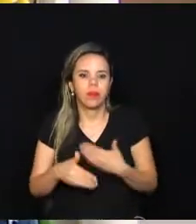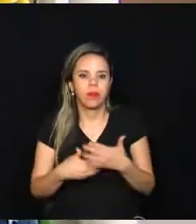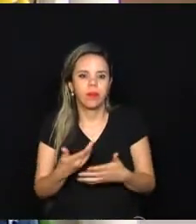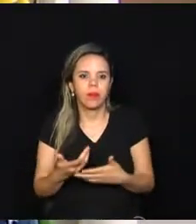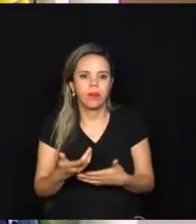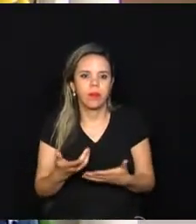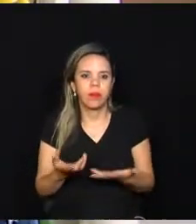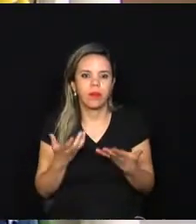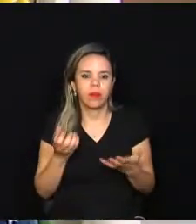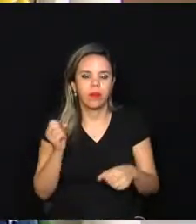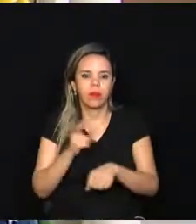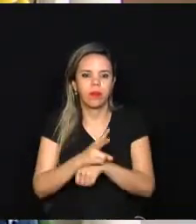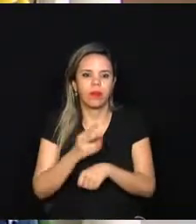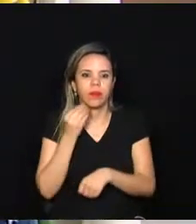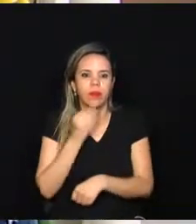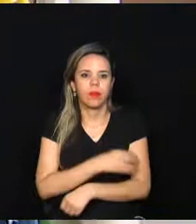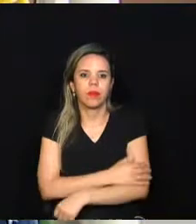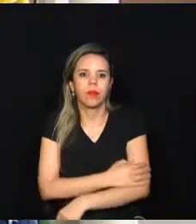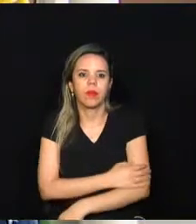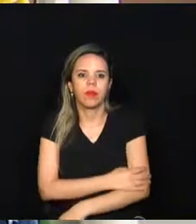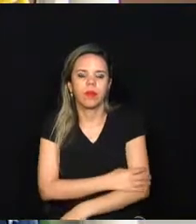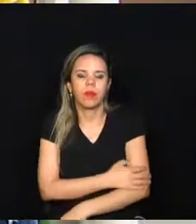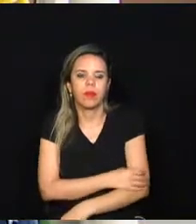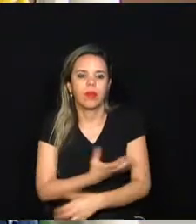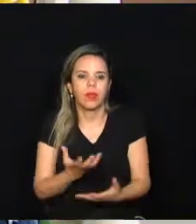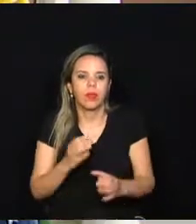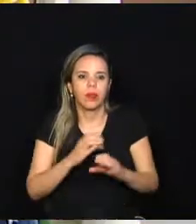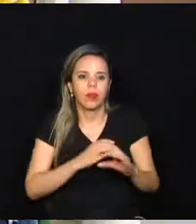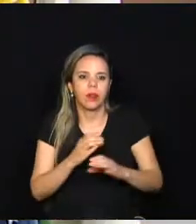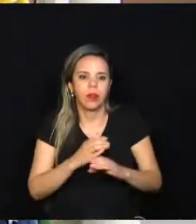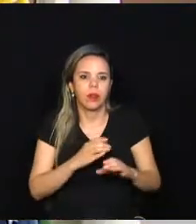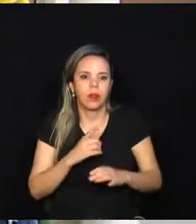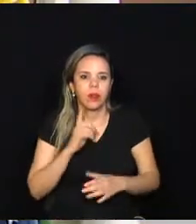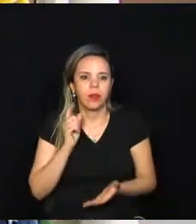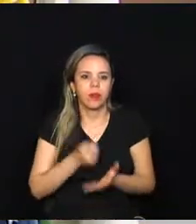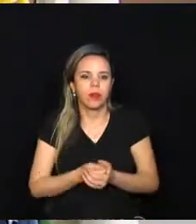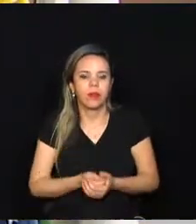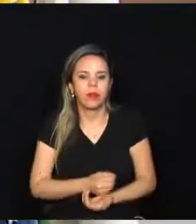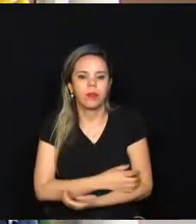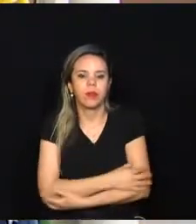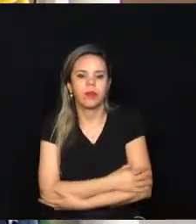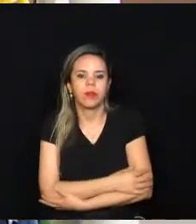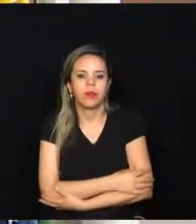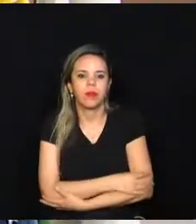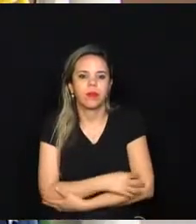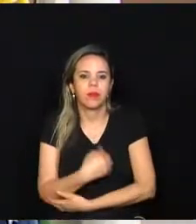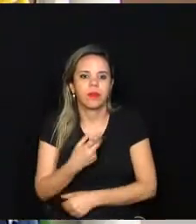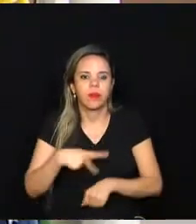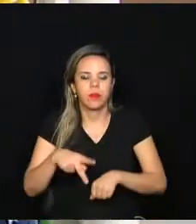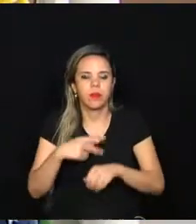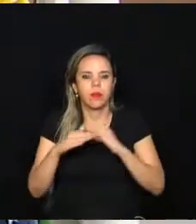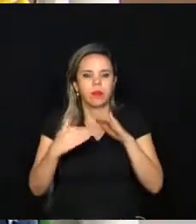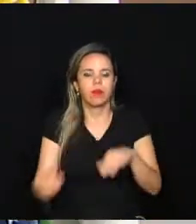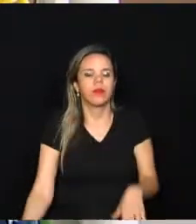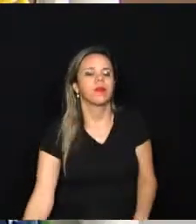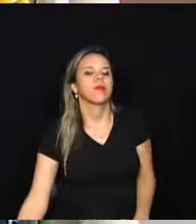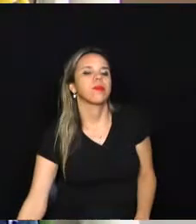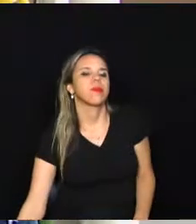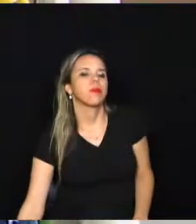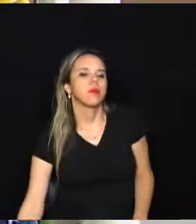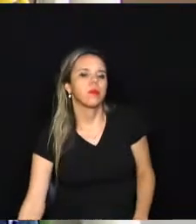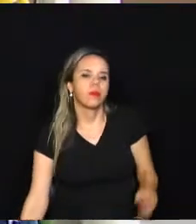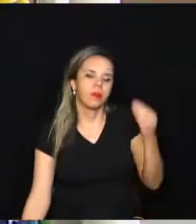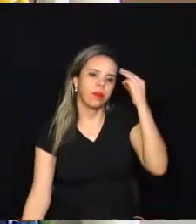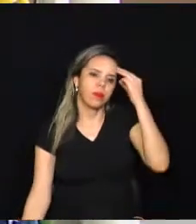buscar um emprego, de querer participar de um concurso para ter uma garantia. Enquanto que nos países desenvolvidos, essa